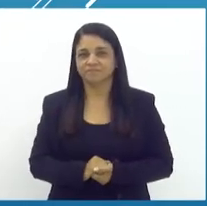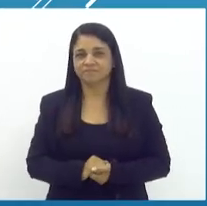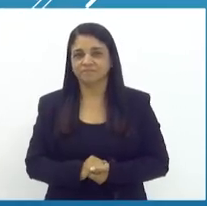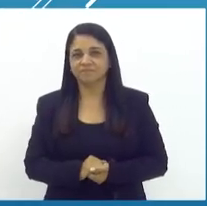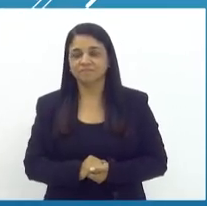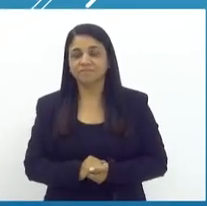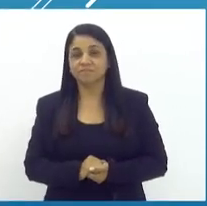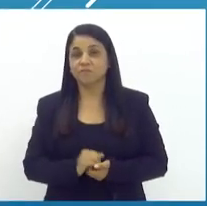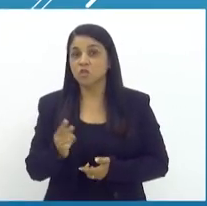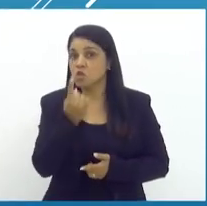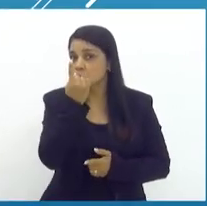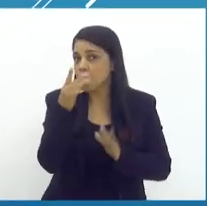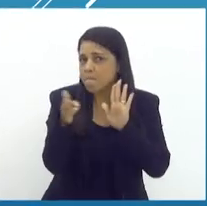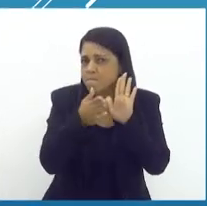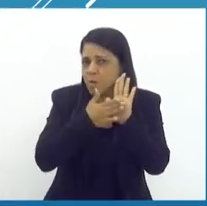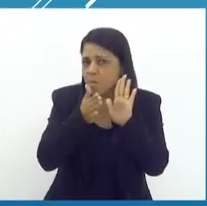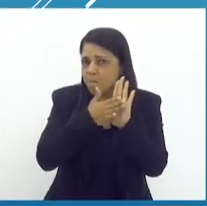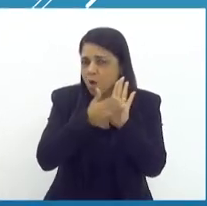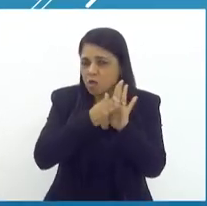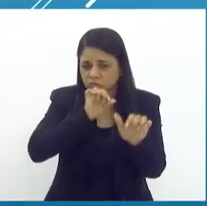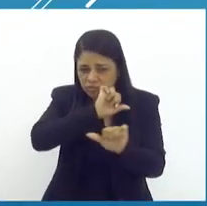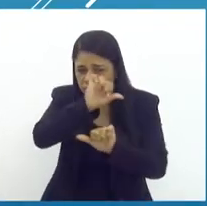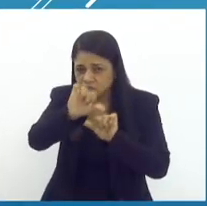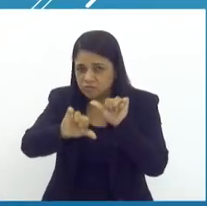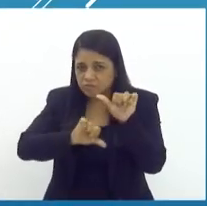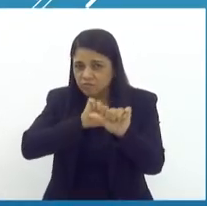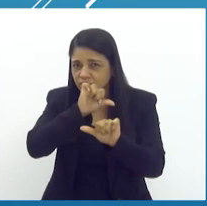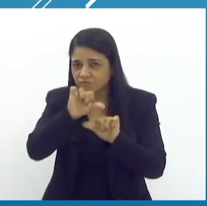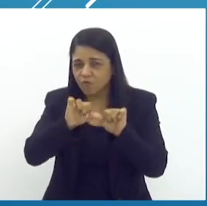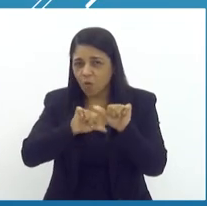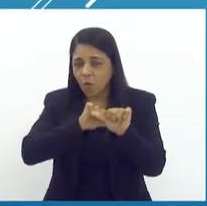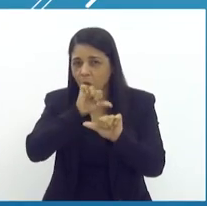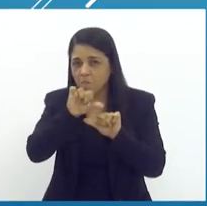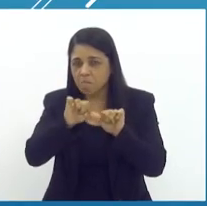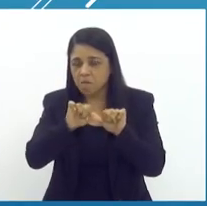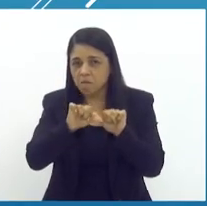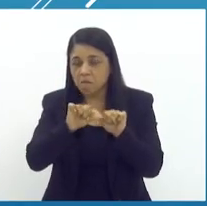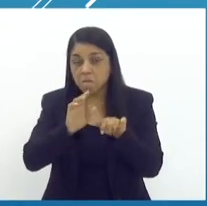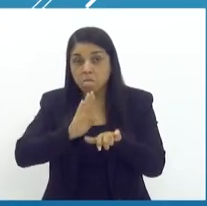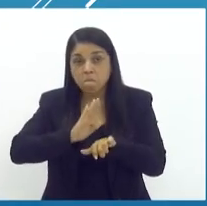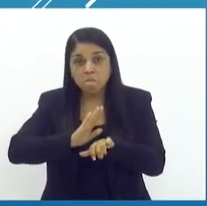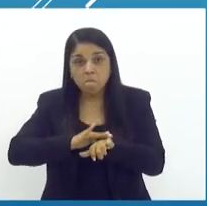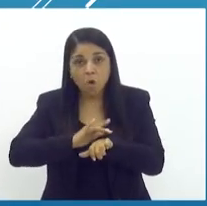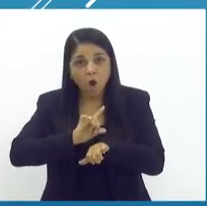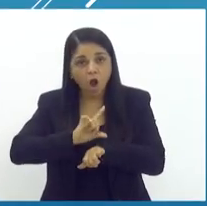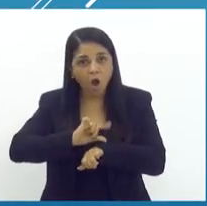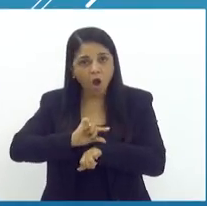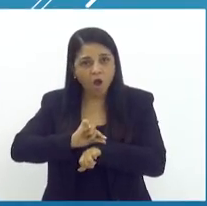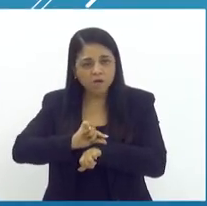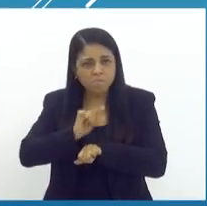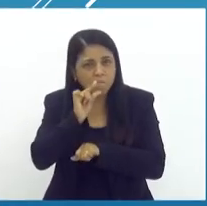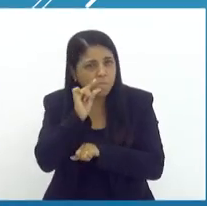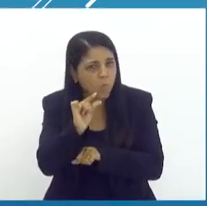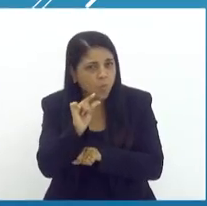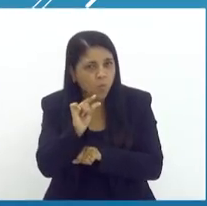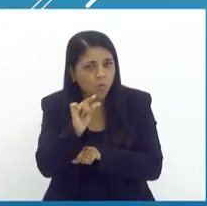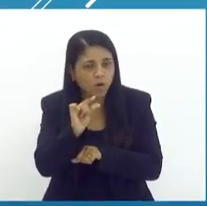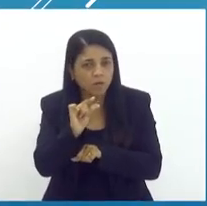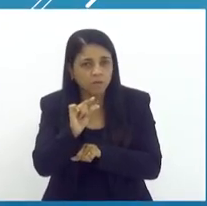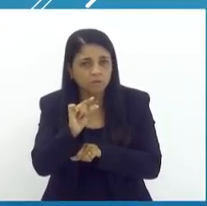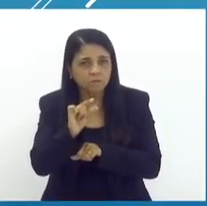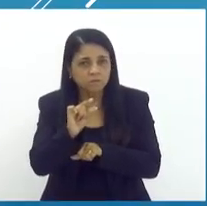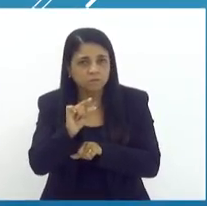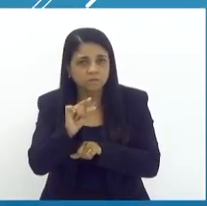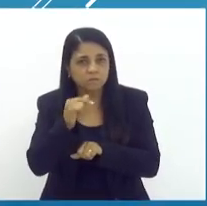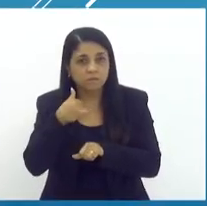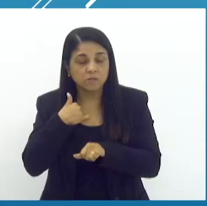em uma proposta de reforma apreciada em poucas horas em poucas horas